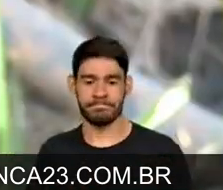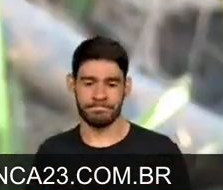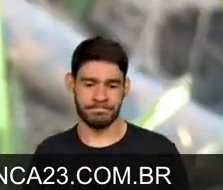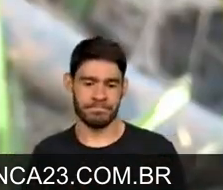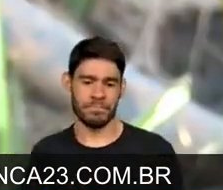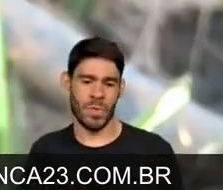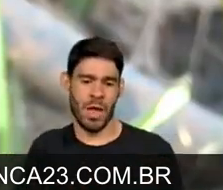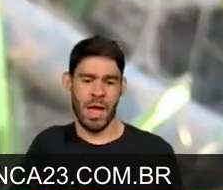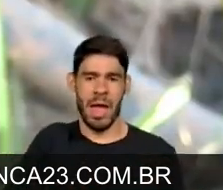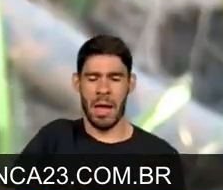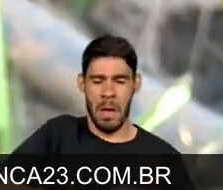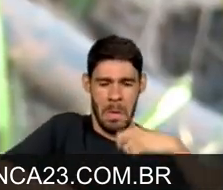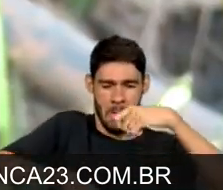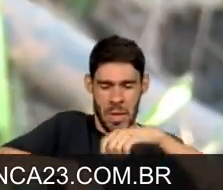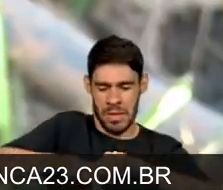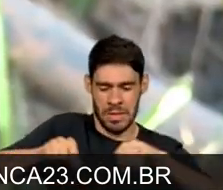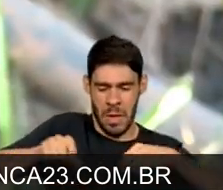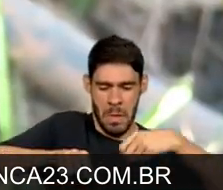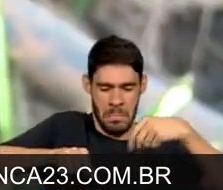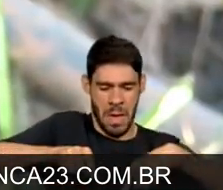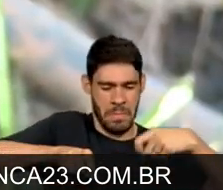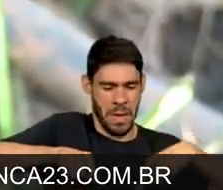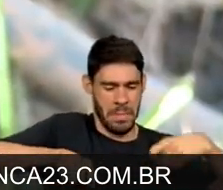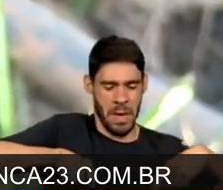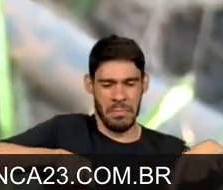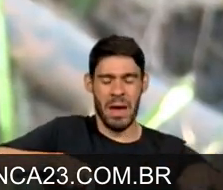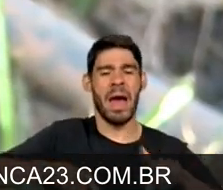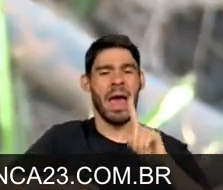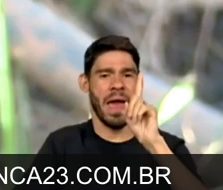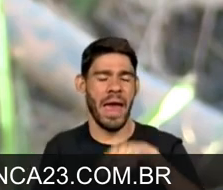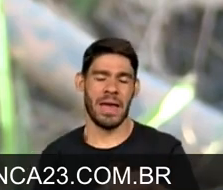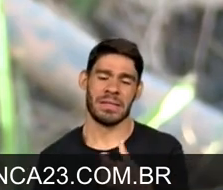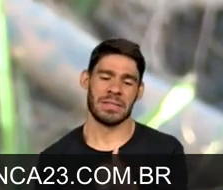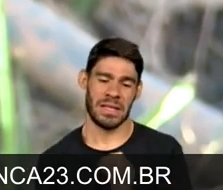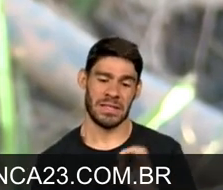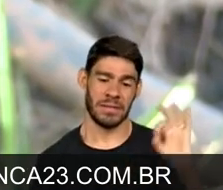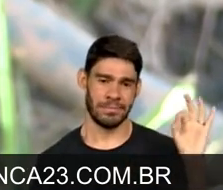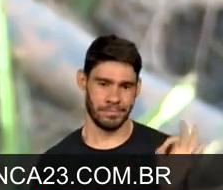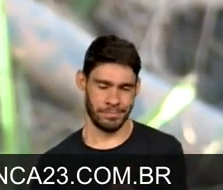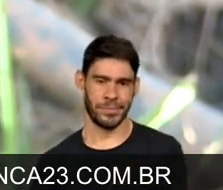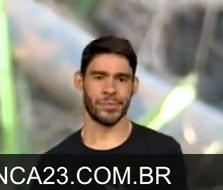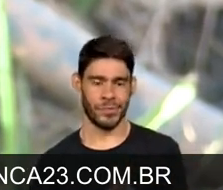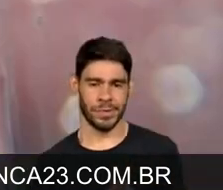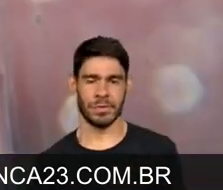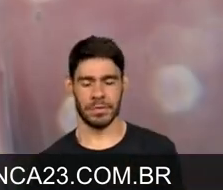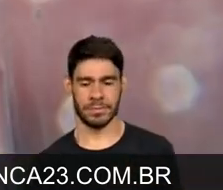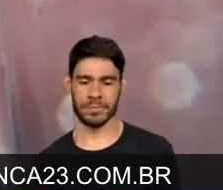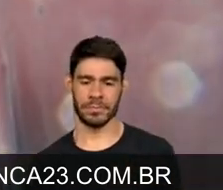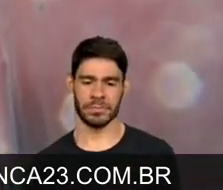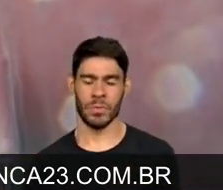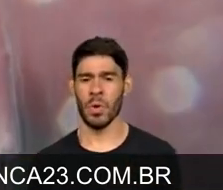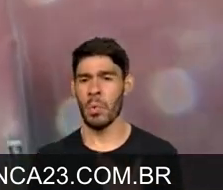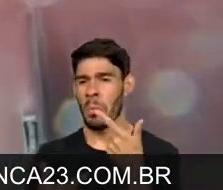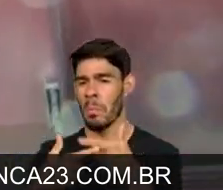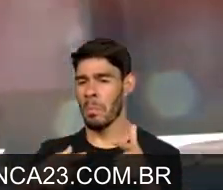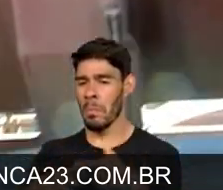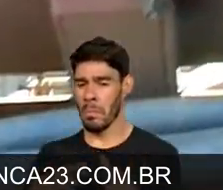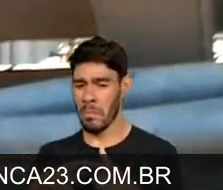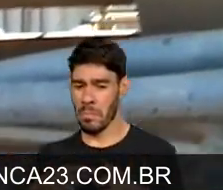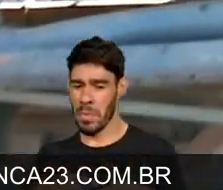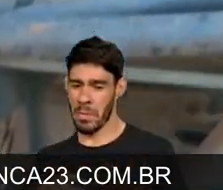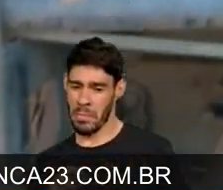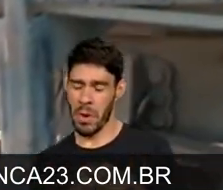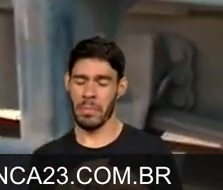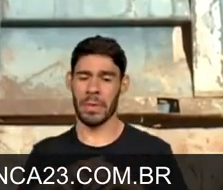os vazamentos no sistema de distribuição respondem por 60% do desperdício, um problema tanto para